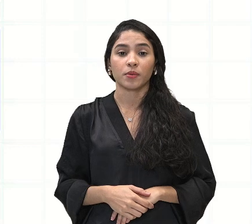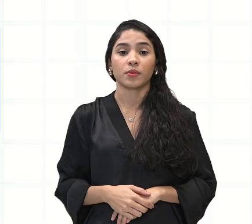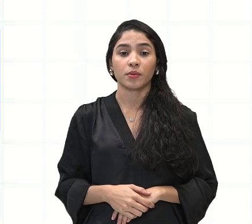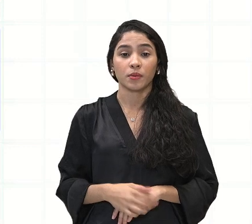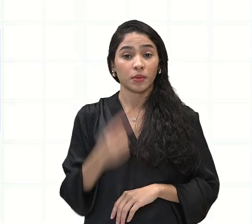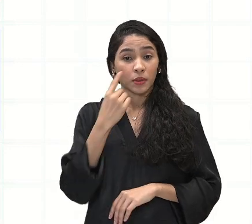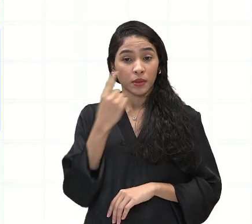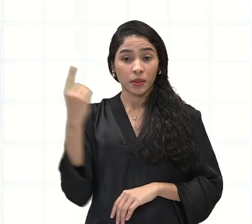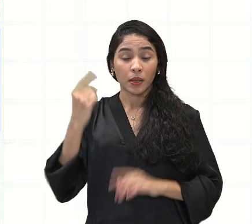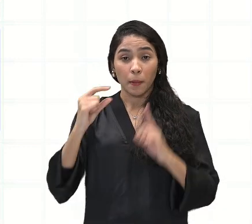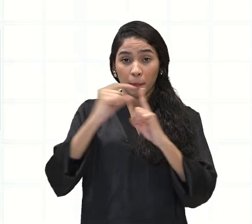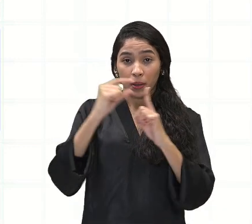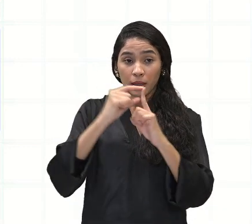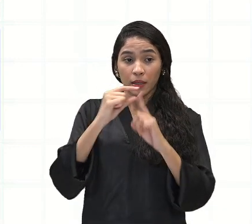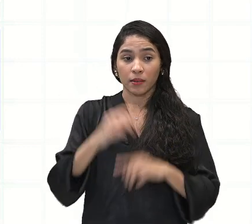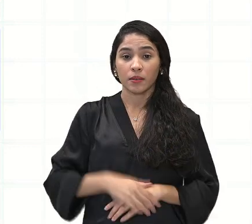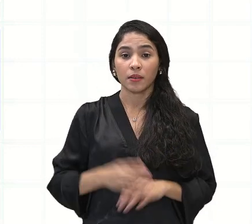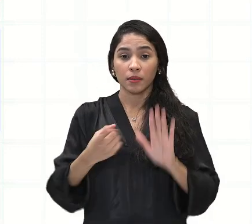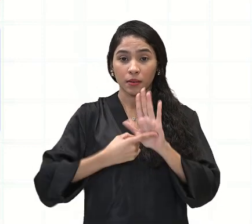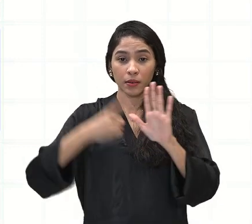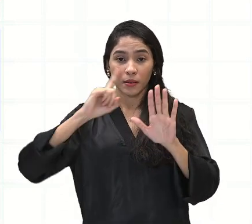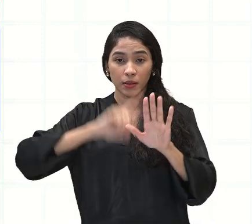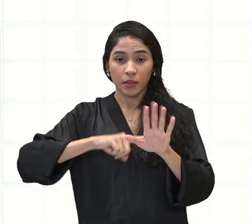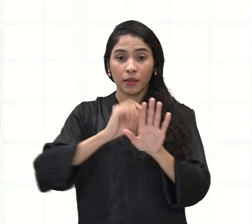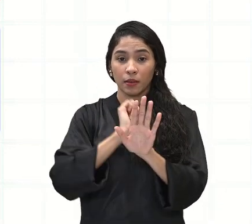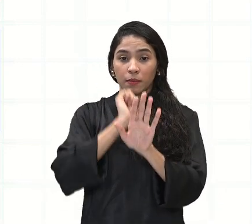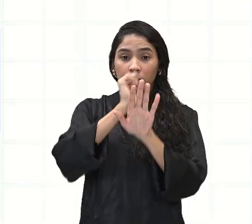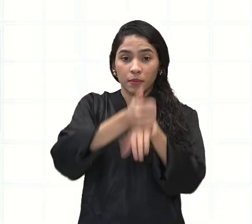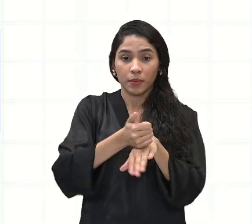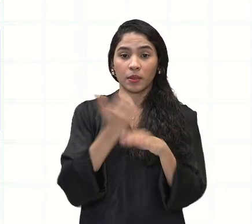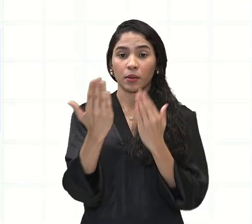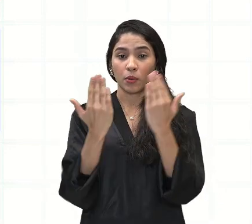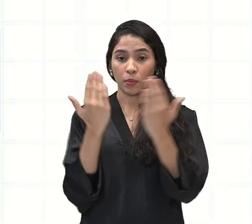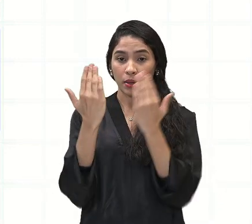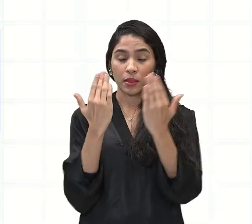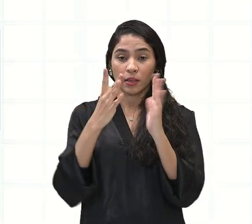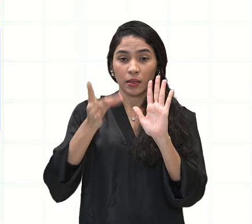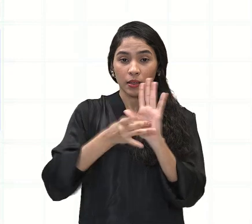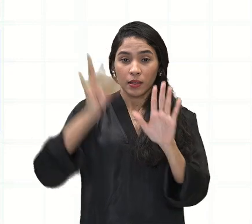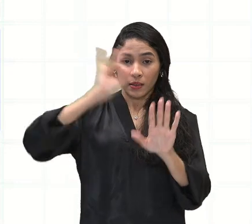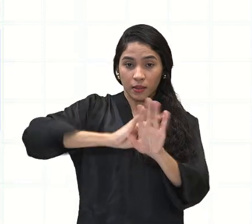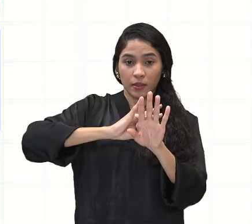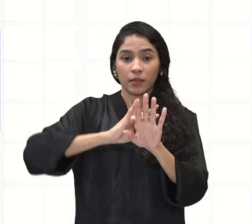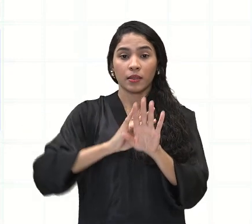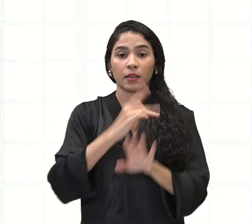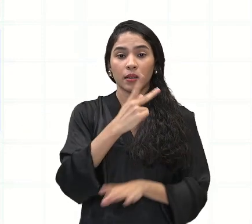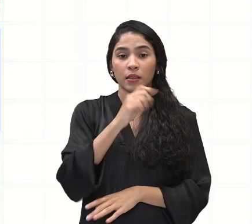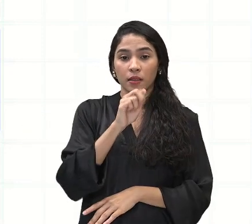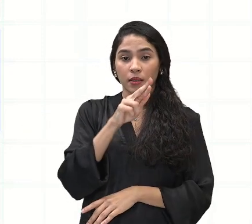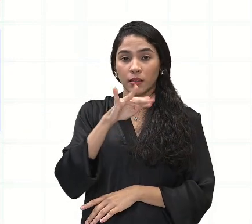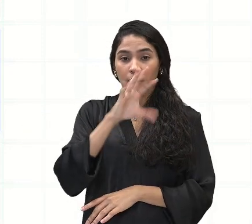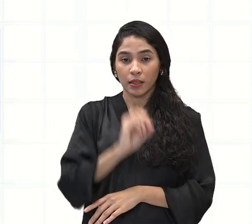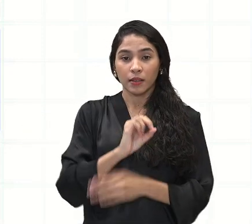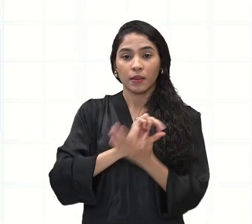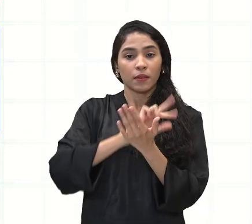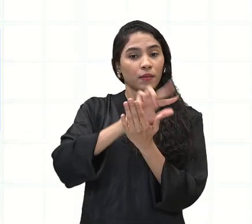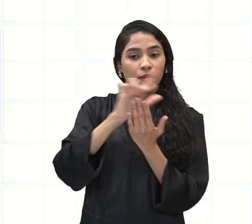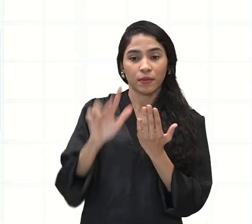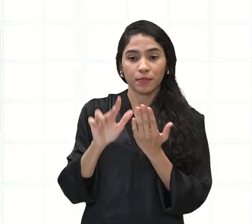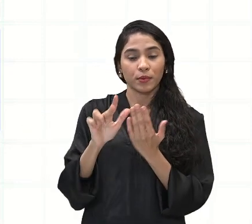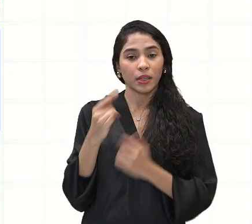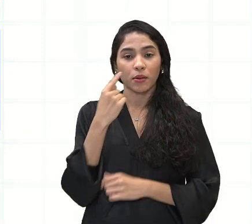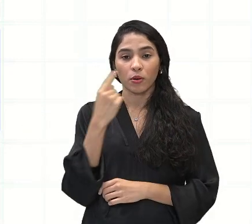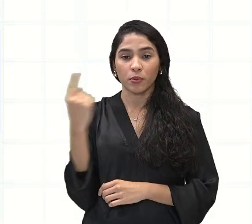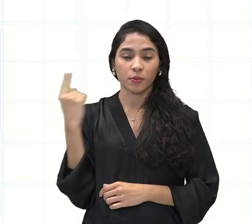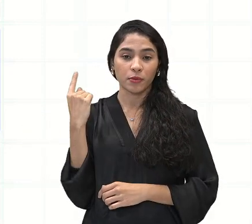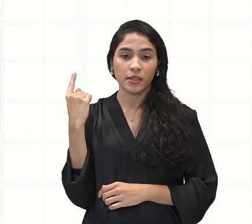figuras de palavra, eu tenho metáfora, metonímia, comparação, catacrese, perífrase, sinestesia e alegoria,